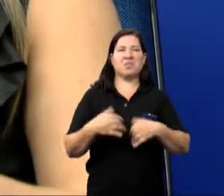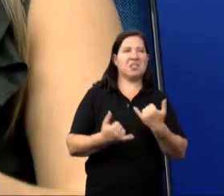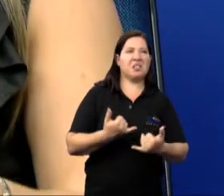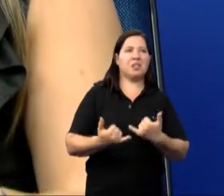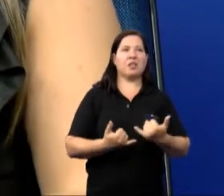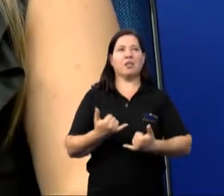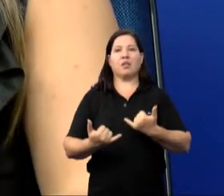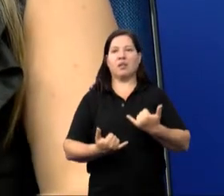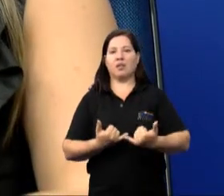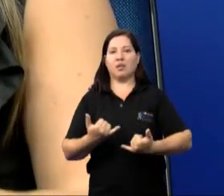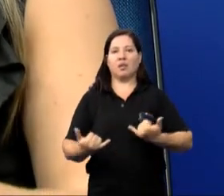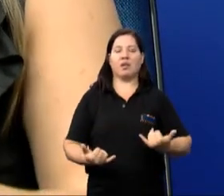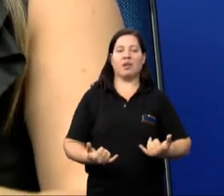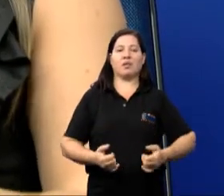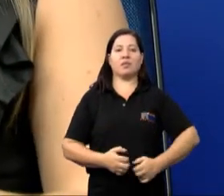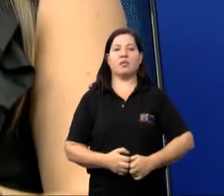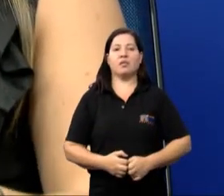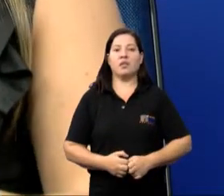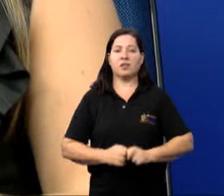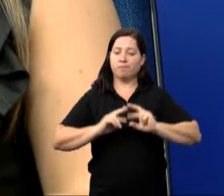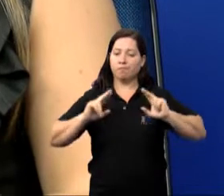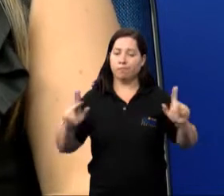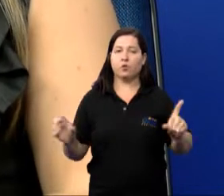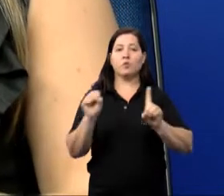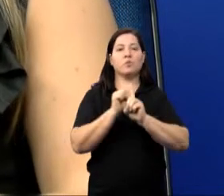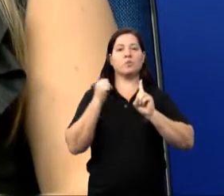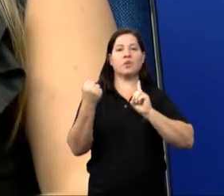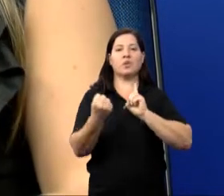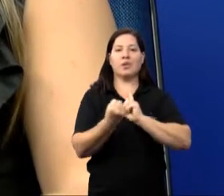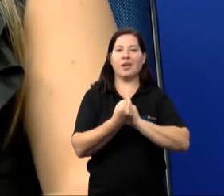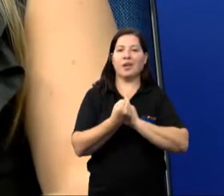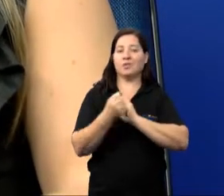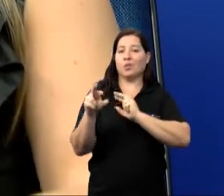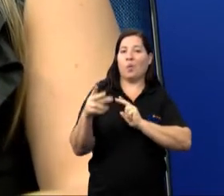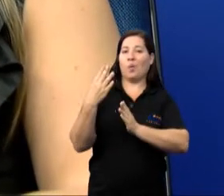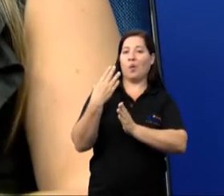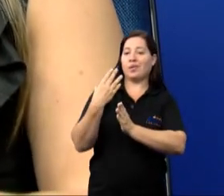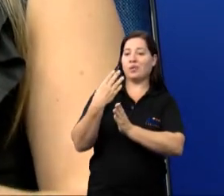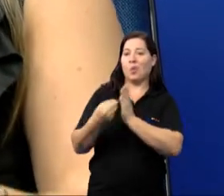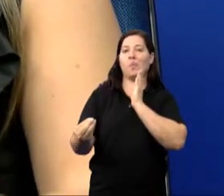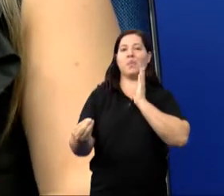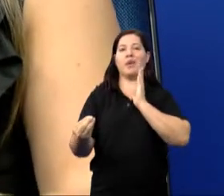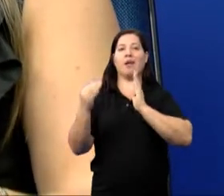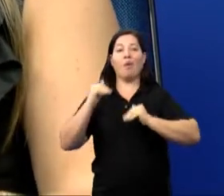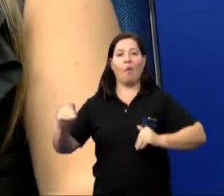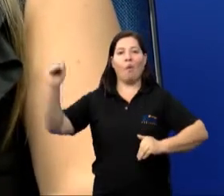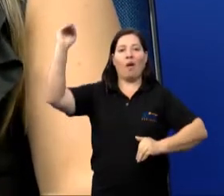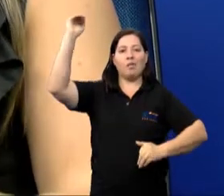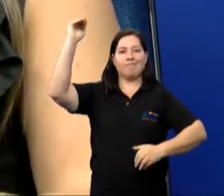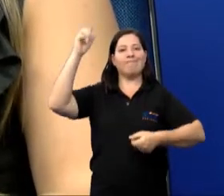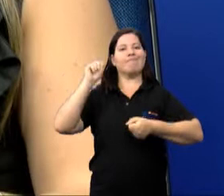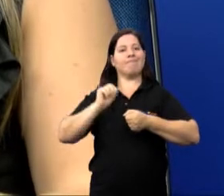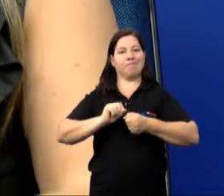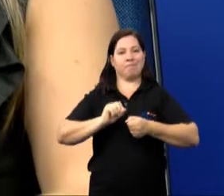né? Brincadeira de papéis sociais, é quando a criança reproduz aquilo que o adulto faz. Então, ela reproduz aquilo que o adulto